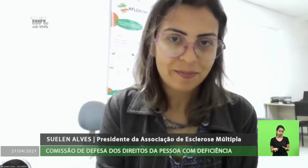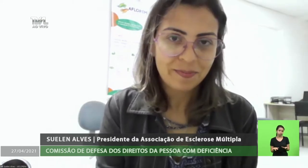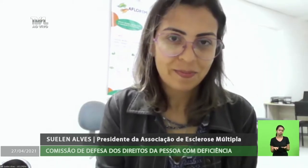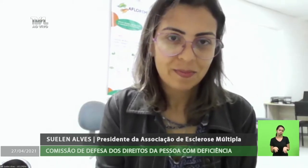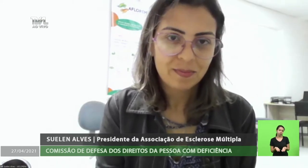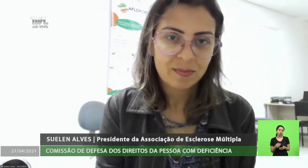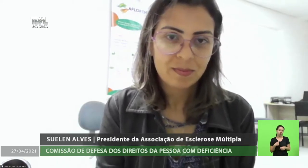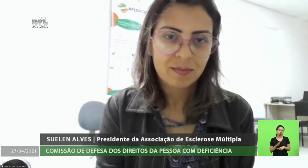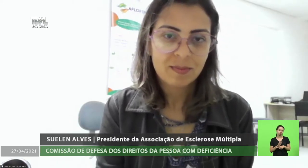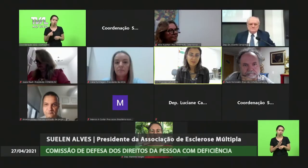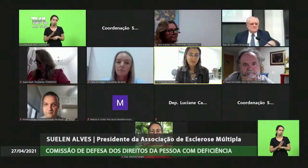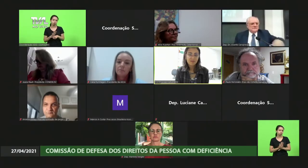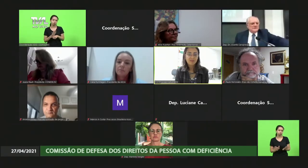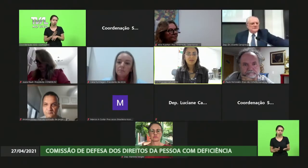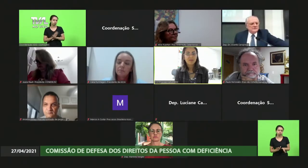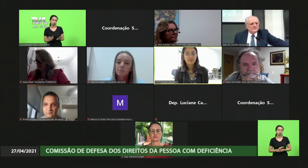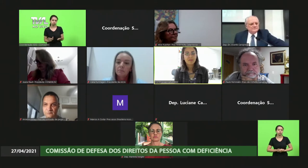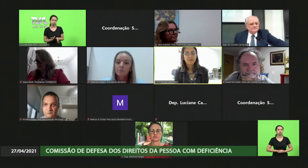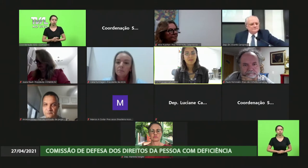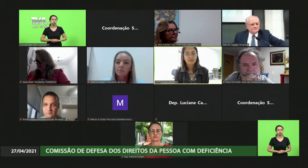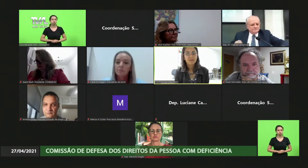contribuir aqui.